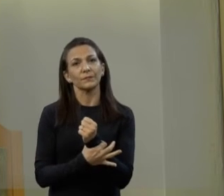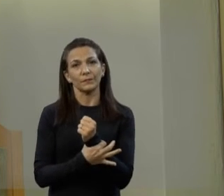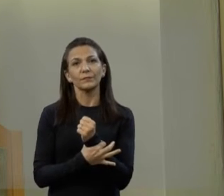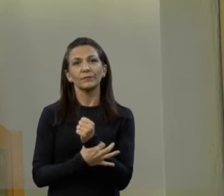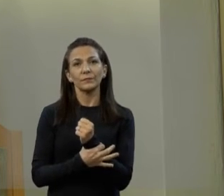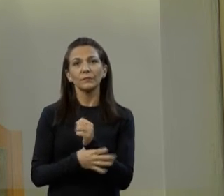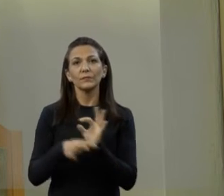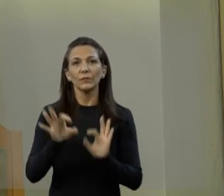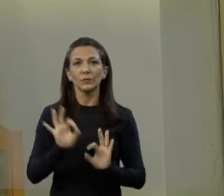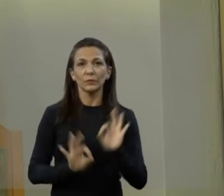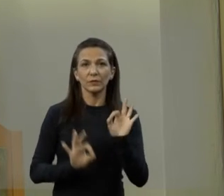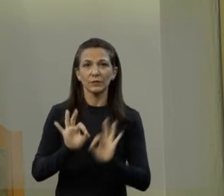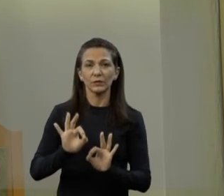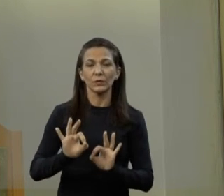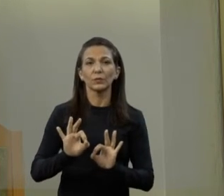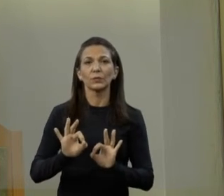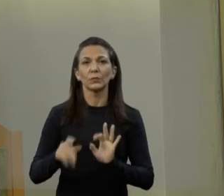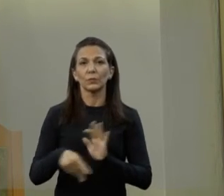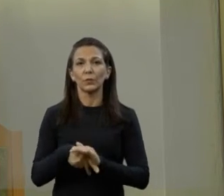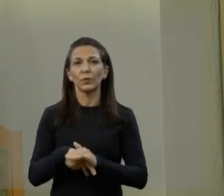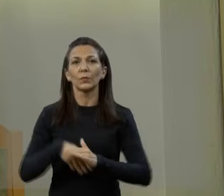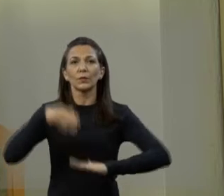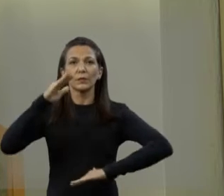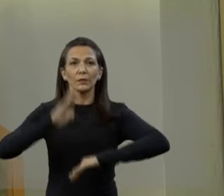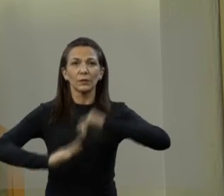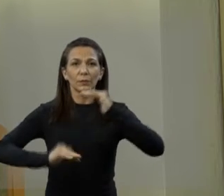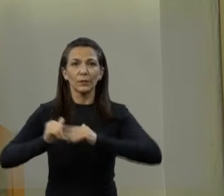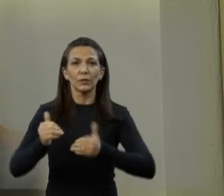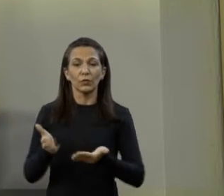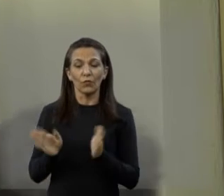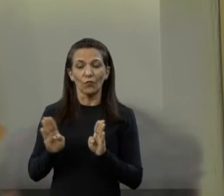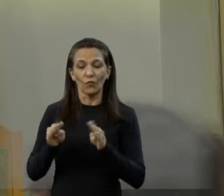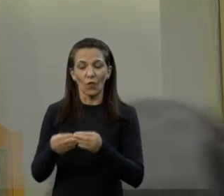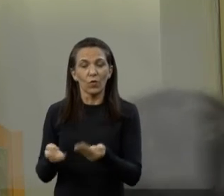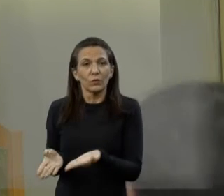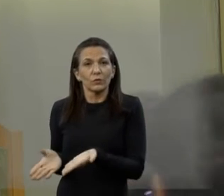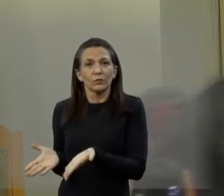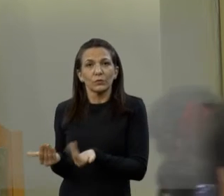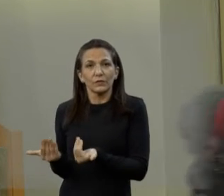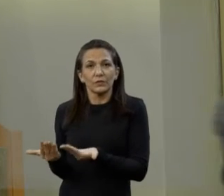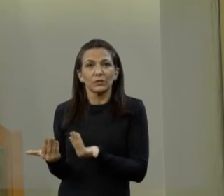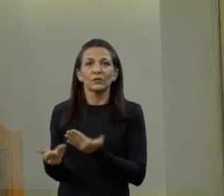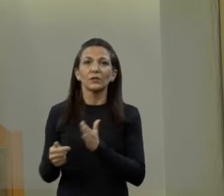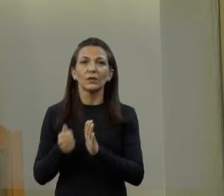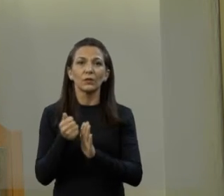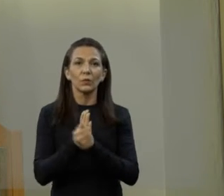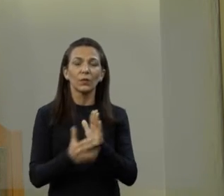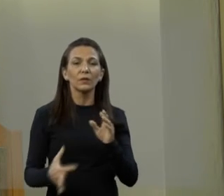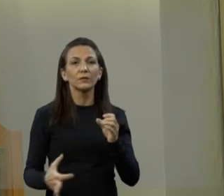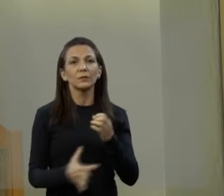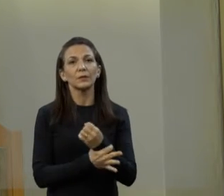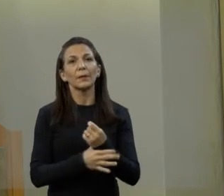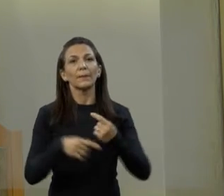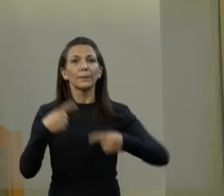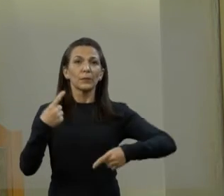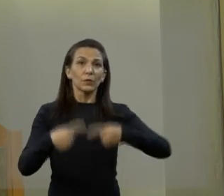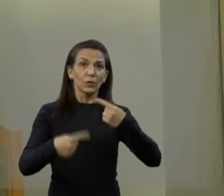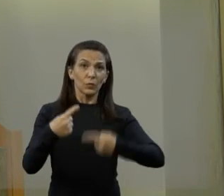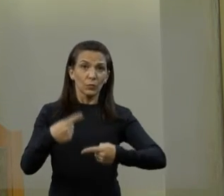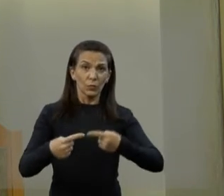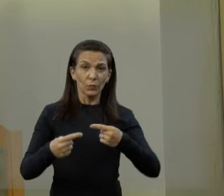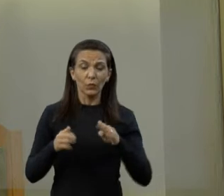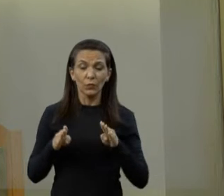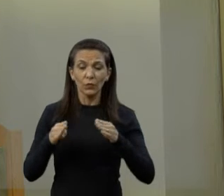um plano de governo um plano de um plano de atuação da Juventude em nosso município é a gente garantir políticas públicas